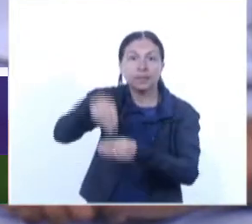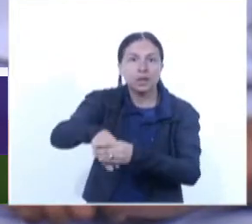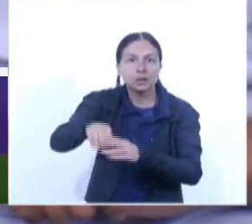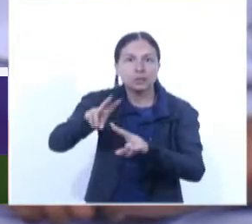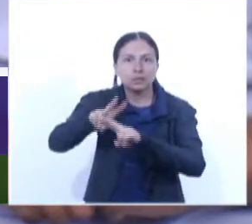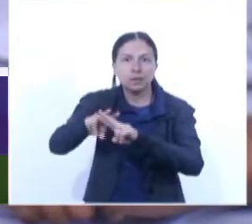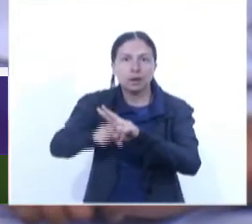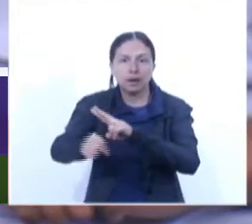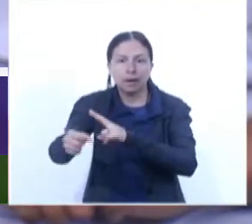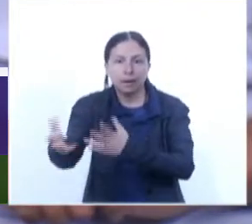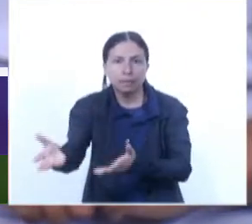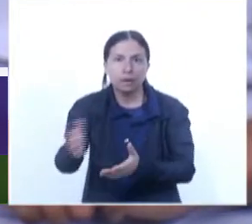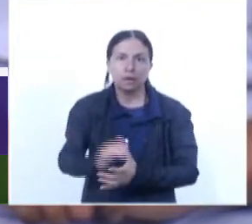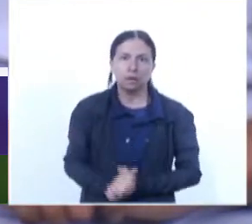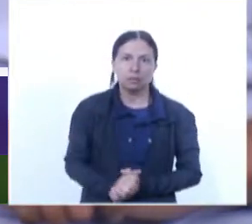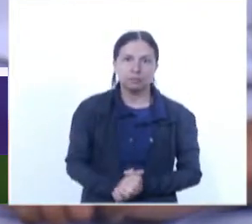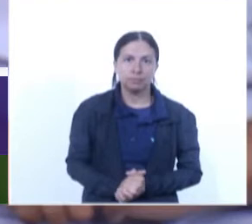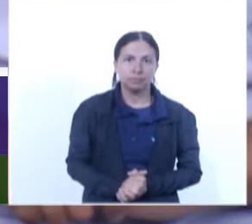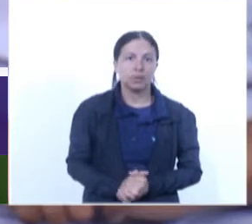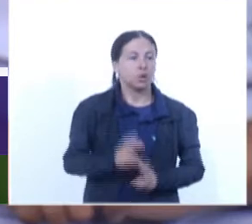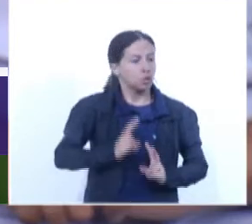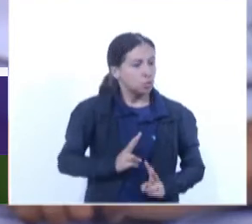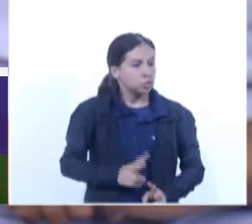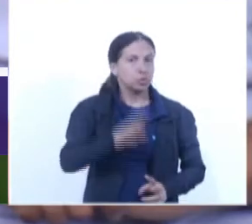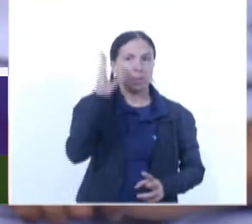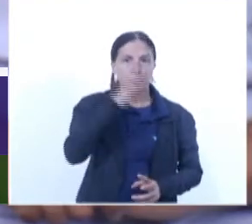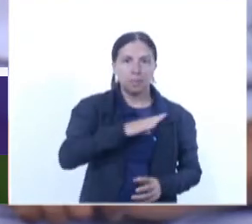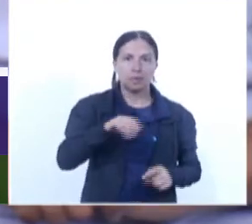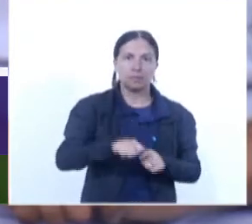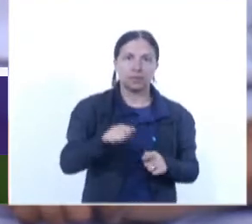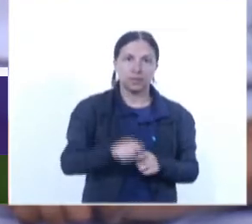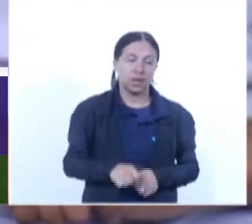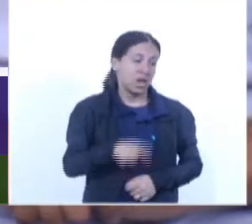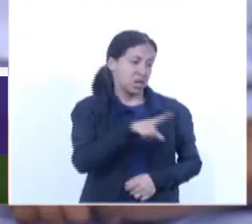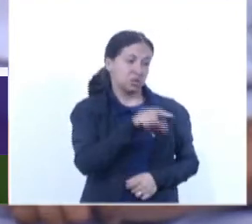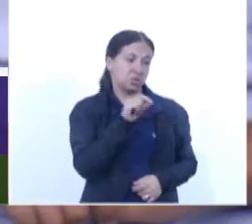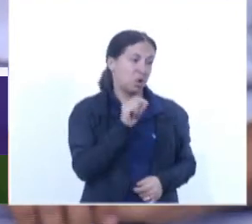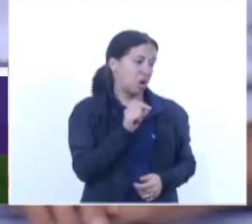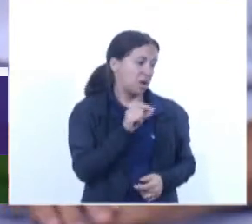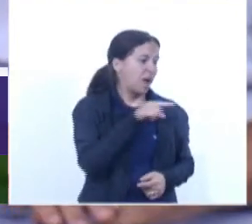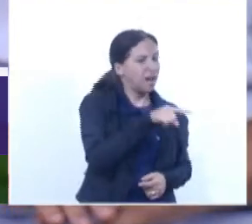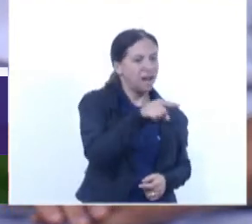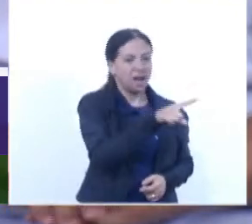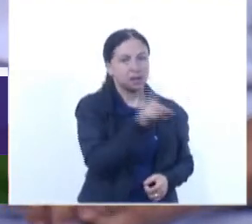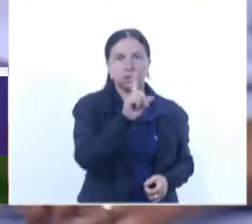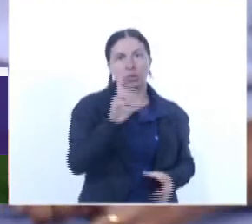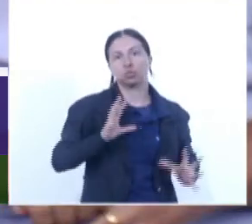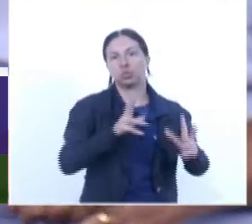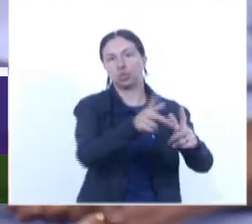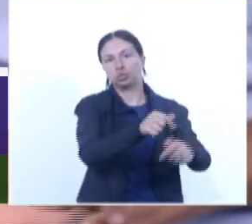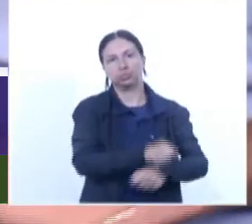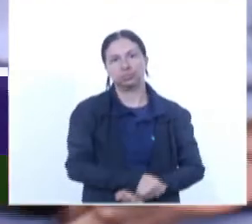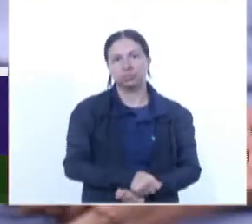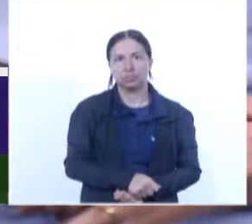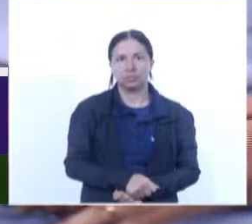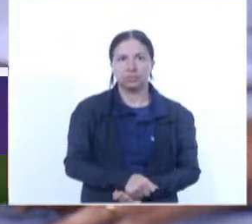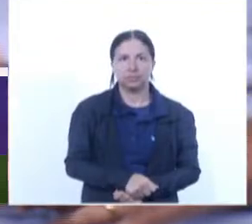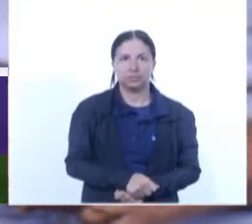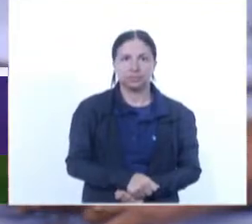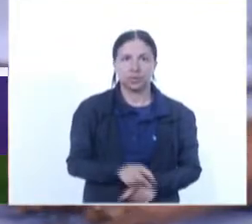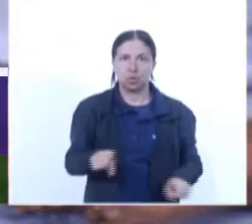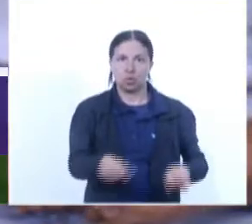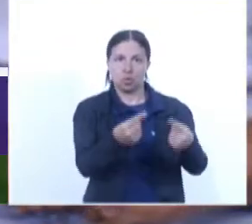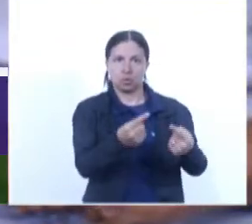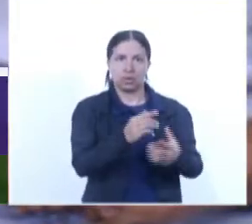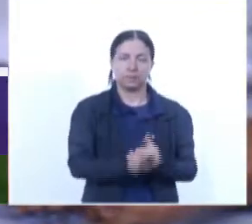pessoas que não escolhem nem a quem agride são infelizmente ela agride toda a população brasileira para a gente não